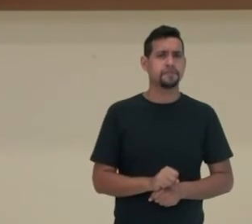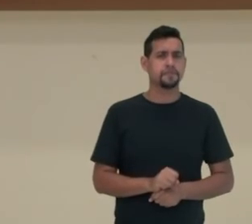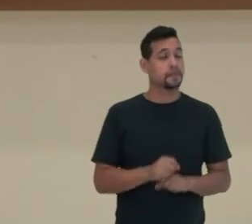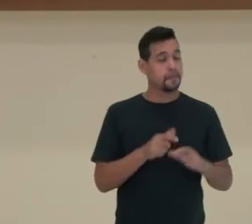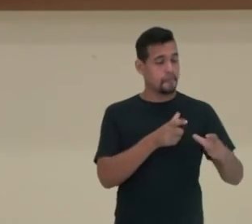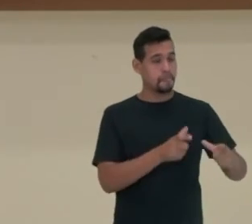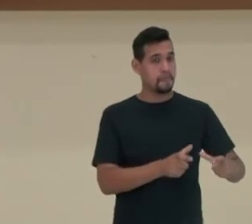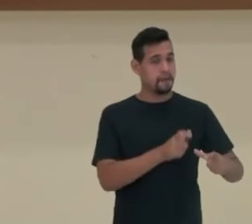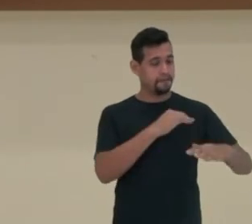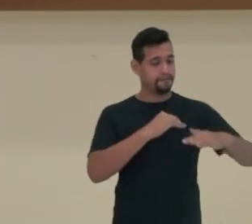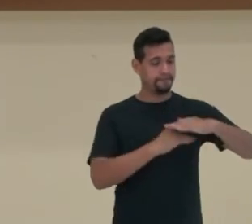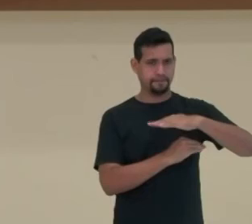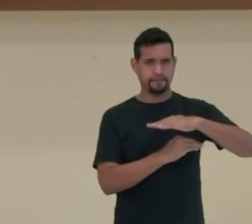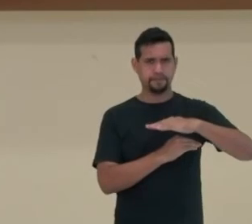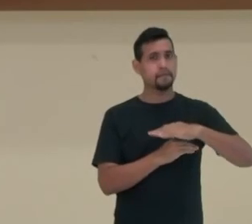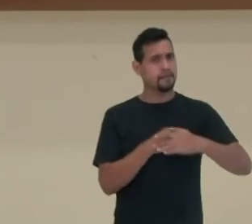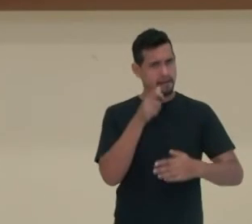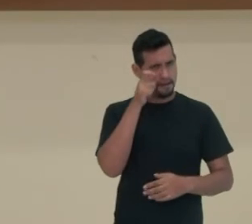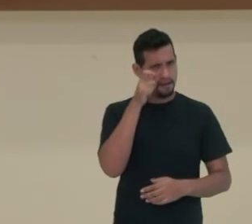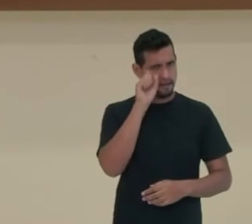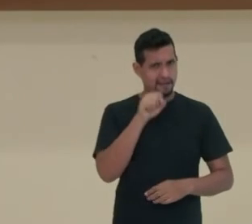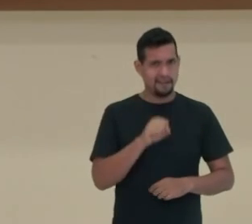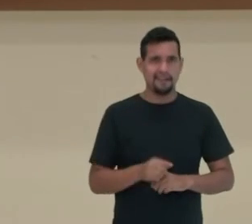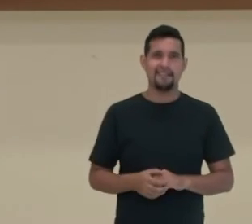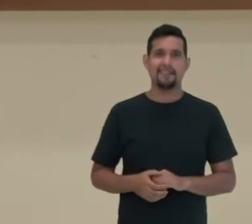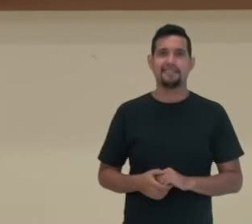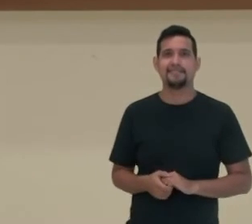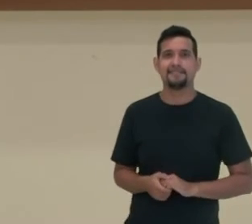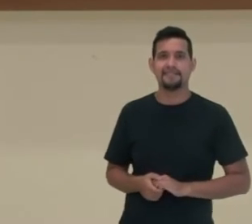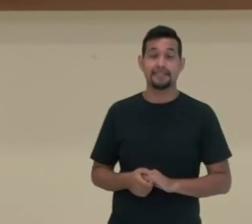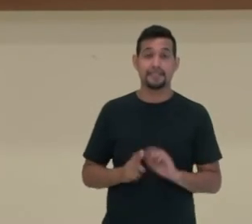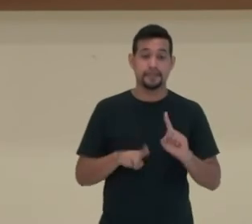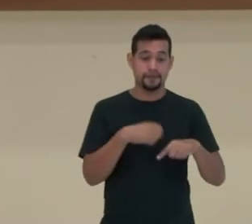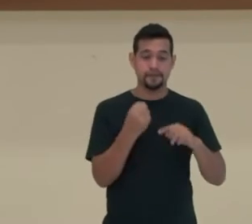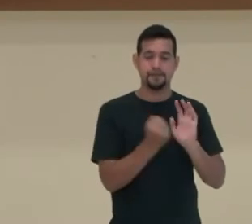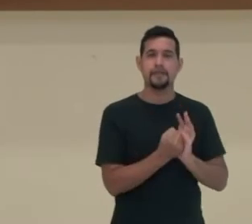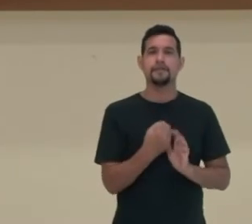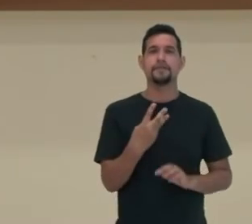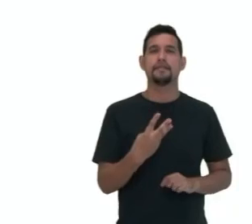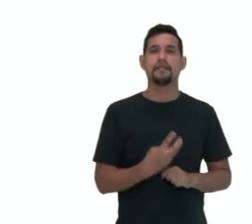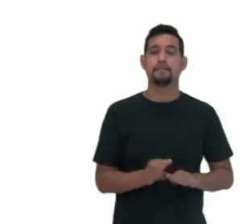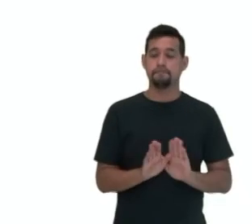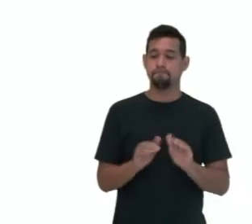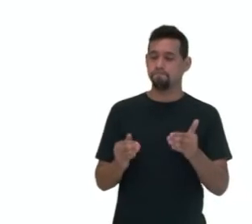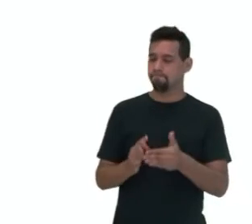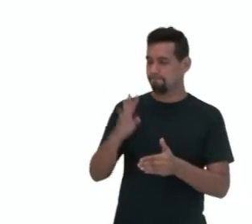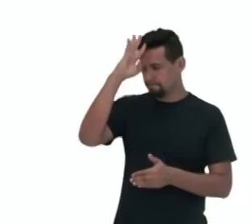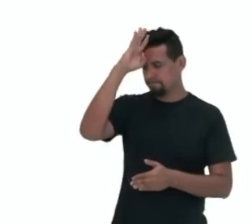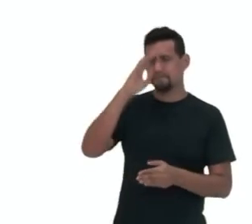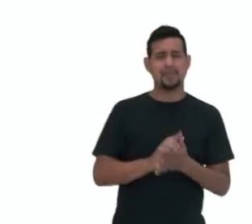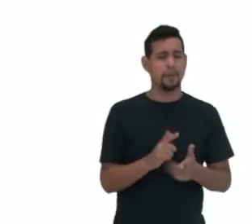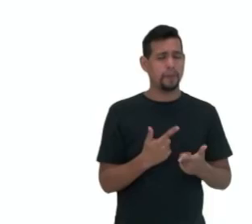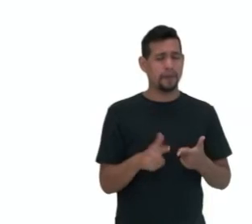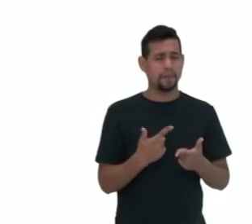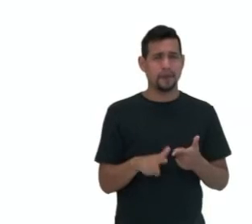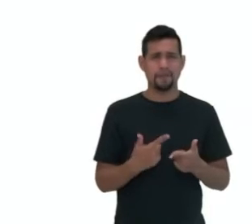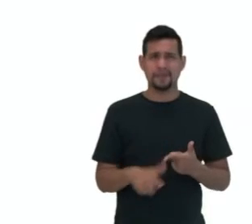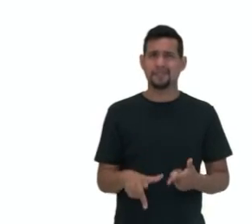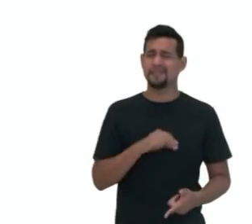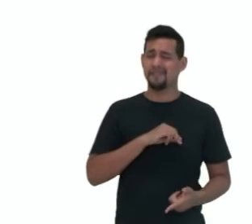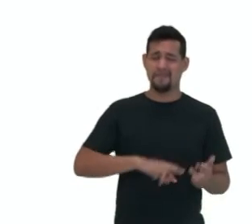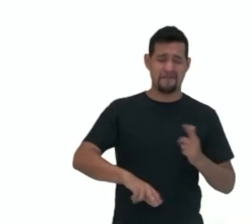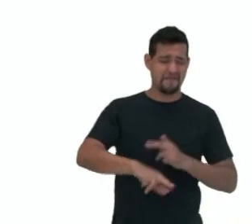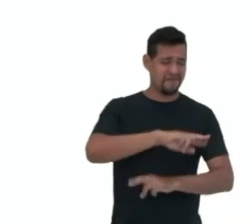nestas catacumbas. Muito interessante. A partir do século III, o Império Romano entrou em crise, por